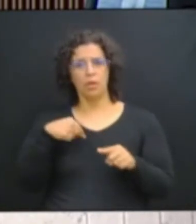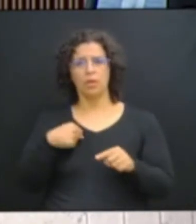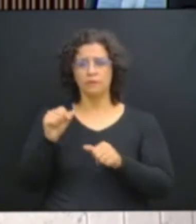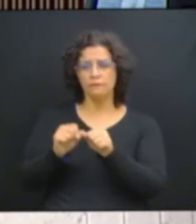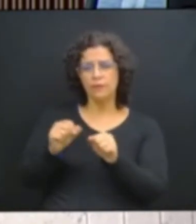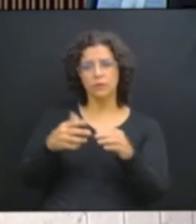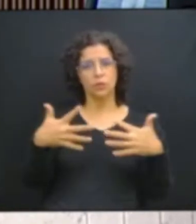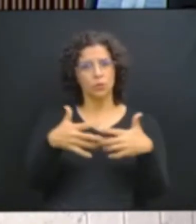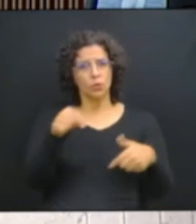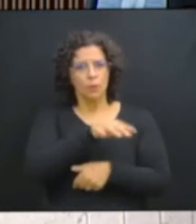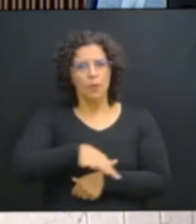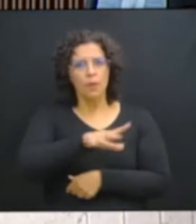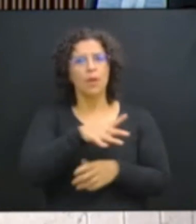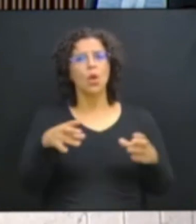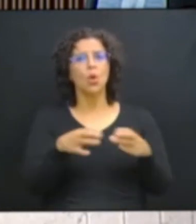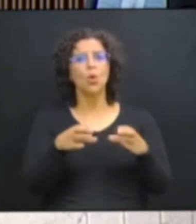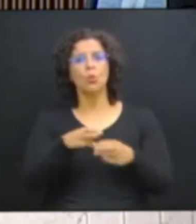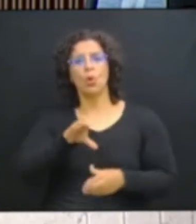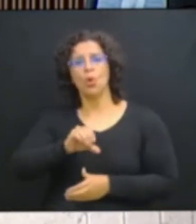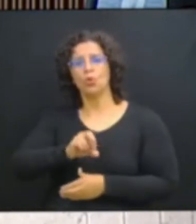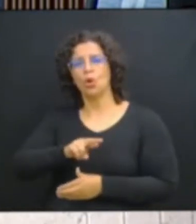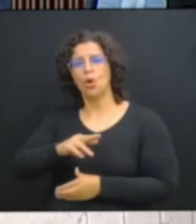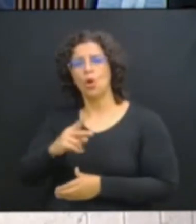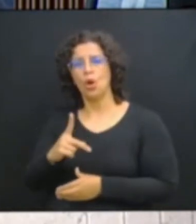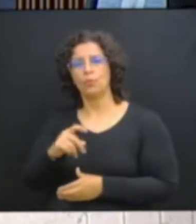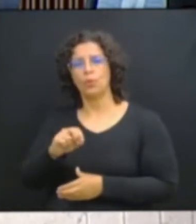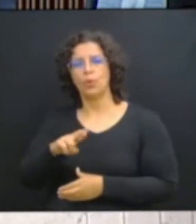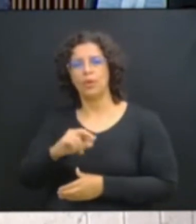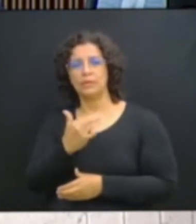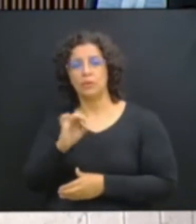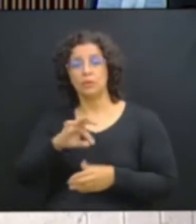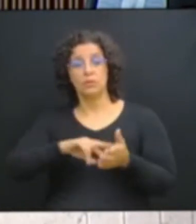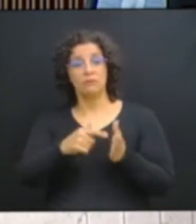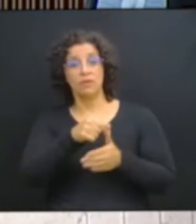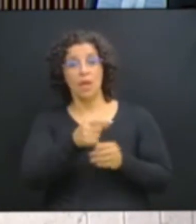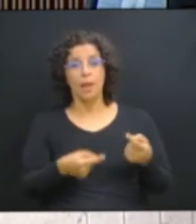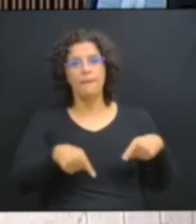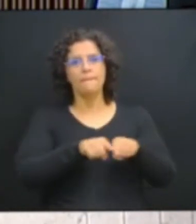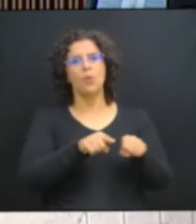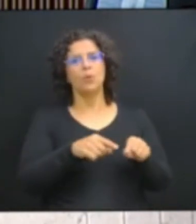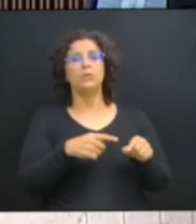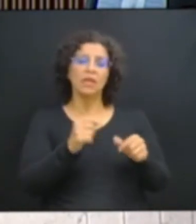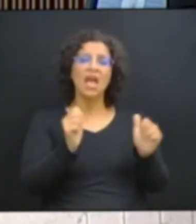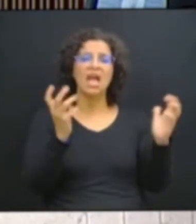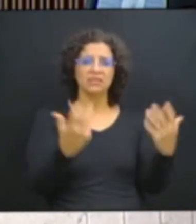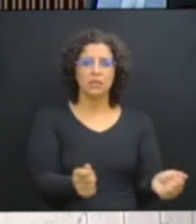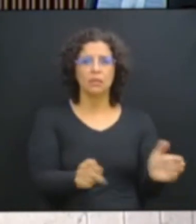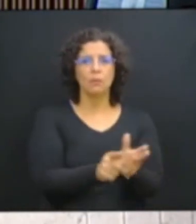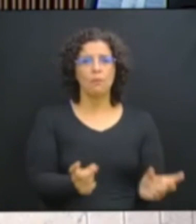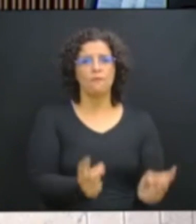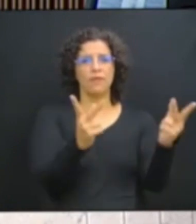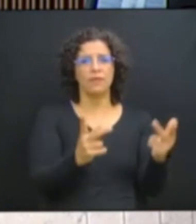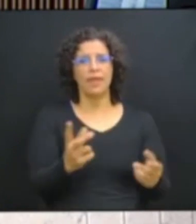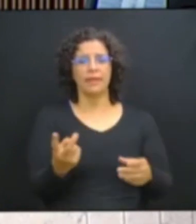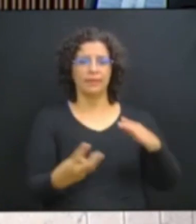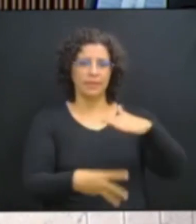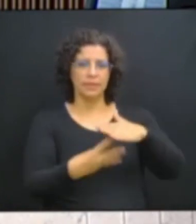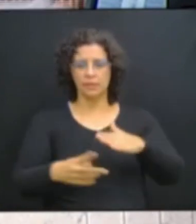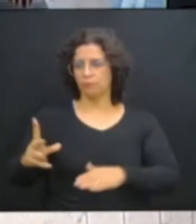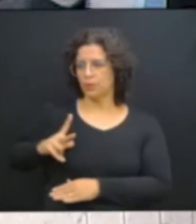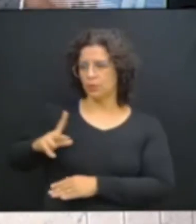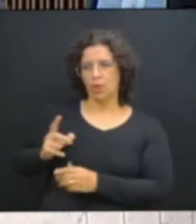transforma a Copel em corporação, ou seja, dá origem à sua privatização. Vários